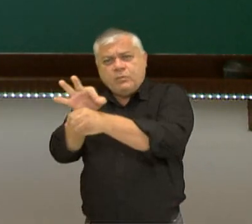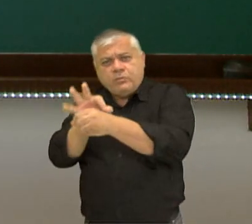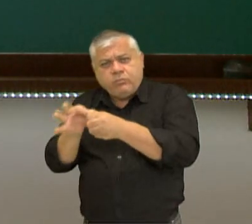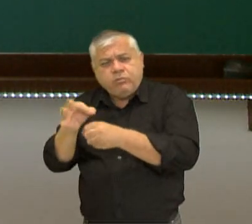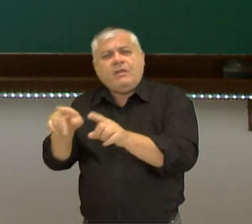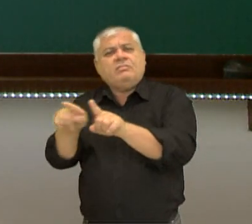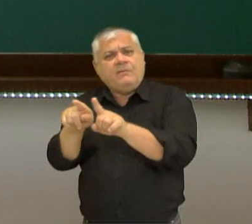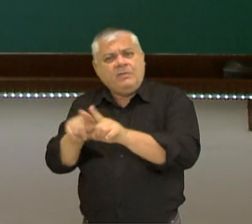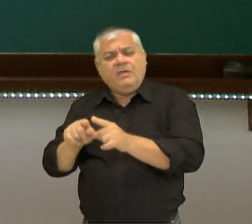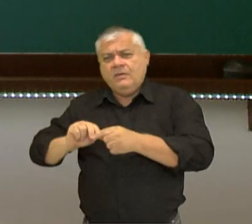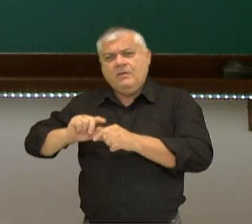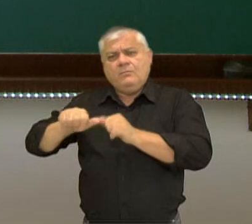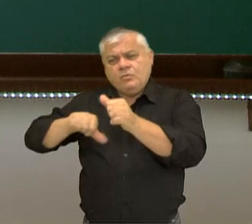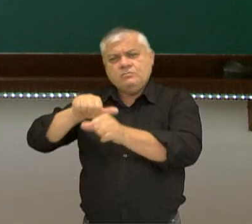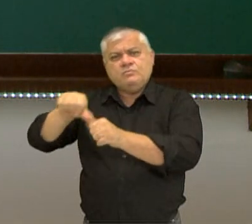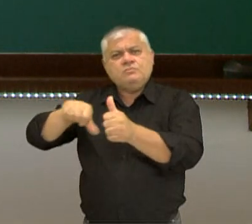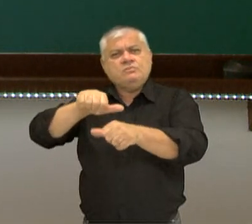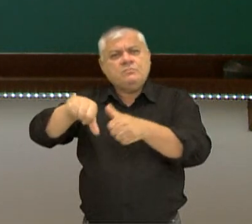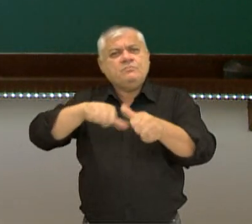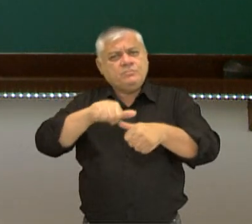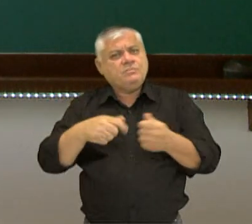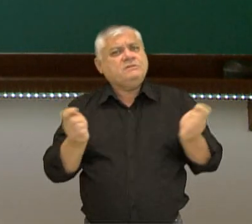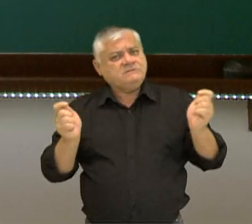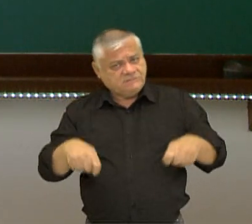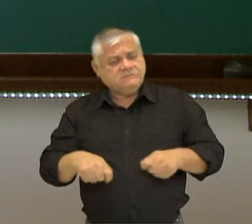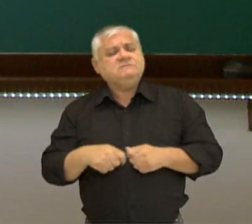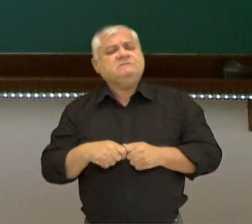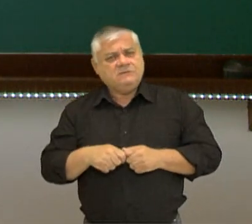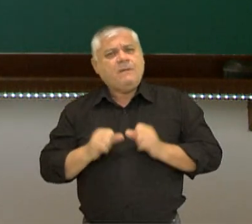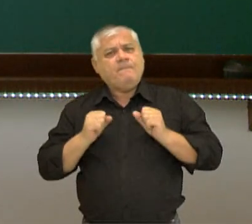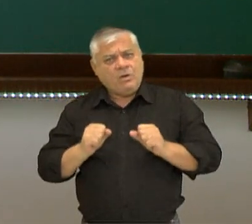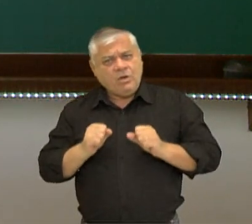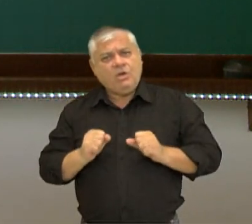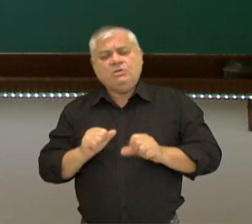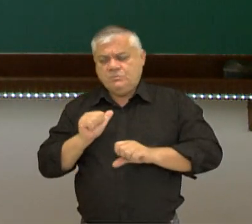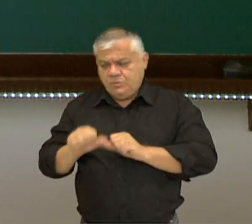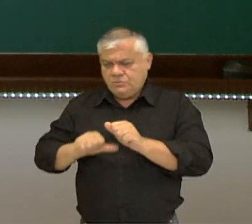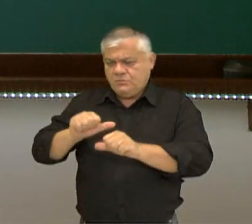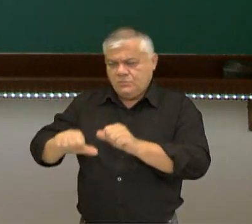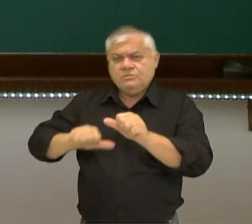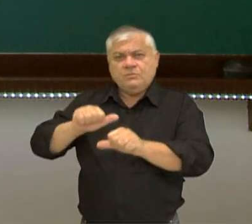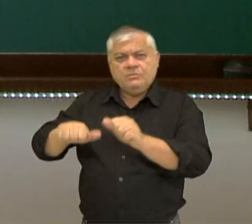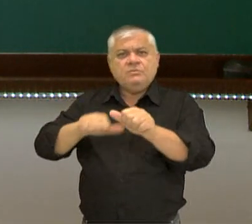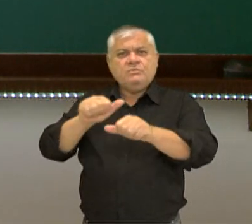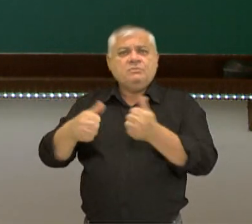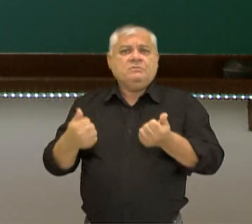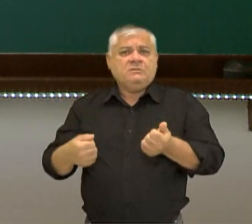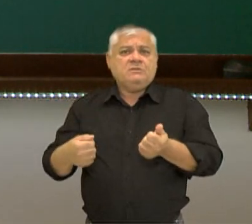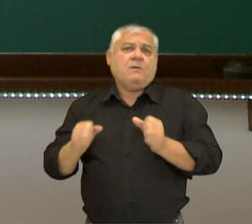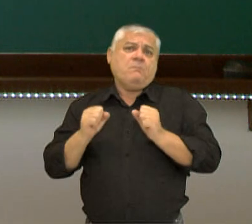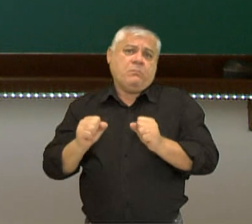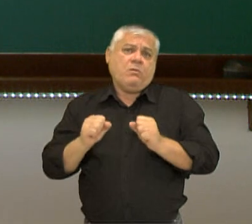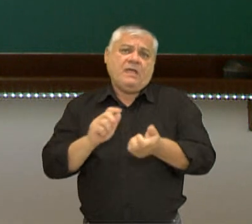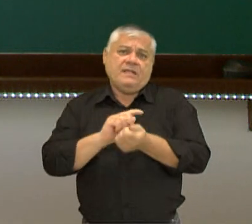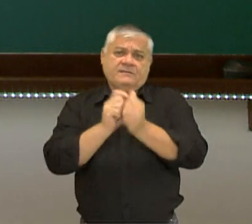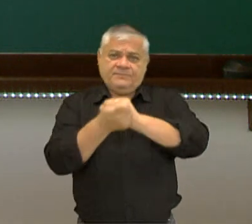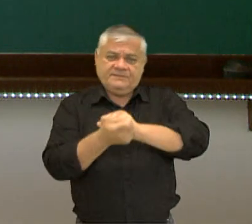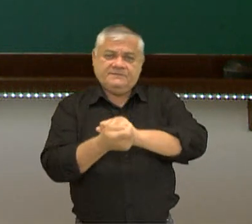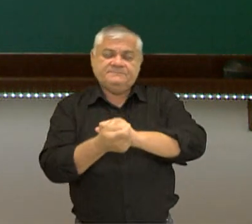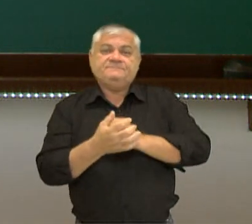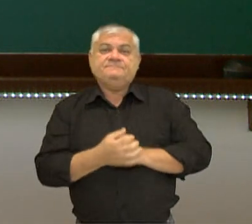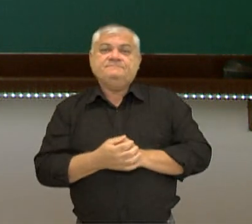também fazem esse processo, também sofrem, podem sofrer mutações que lhes permitem adaptação,